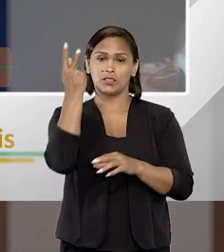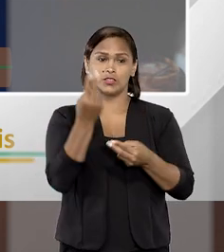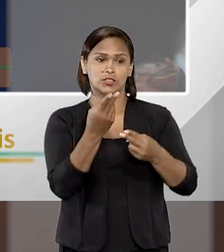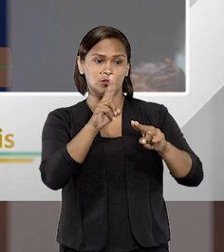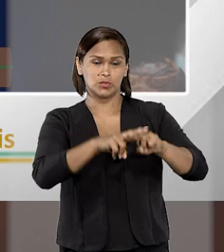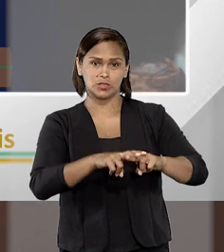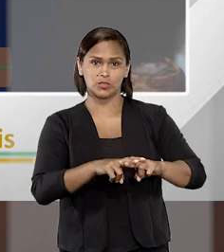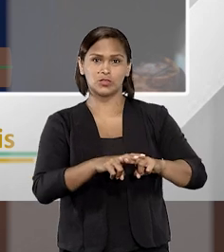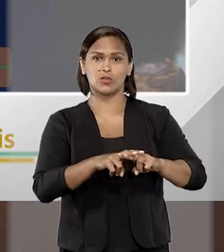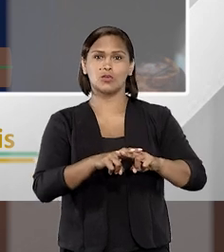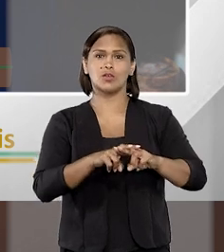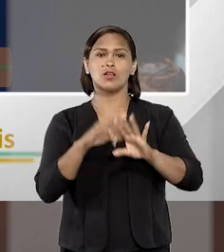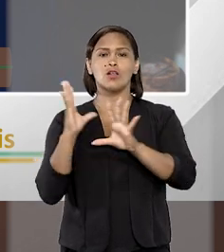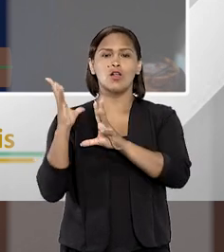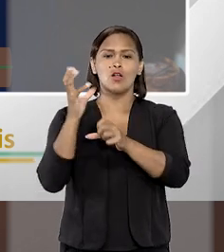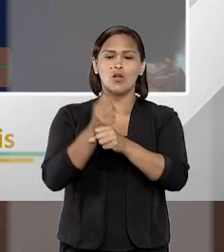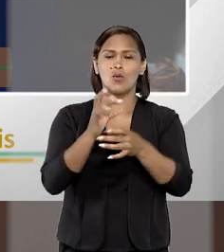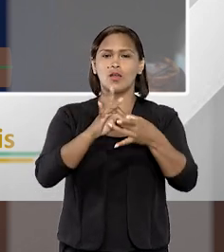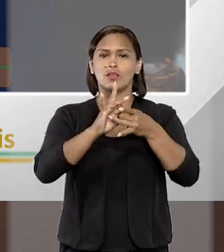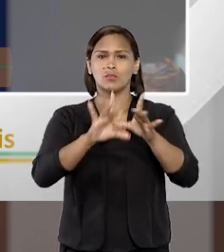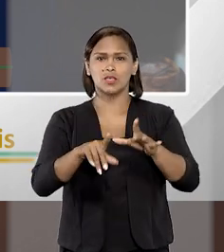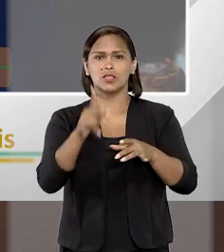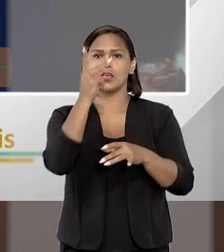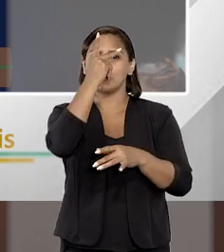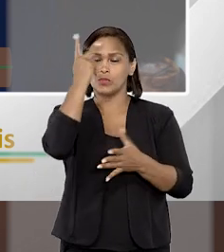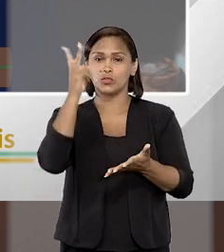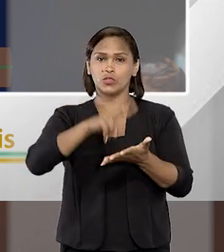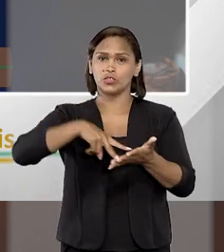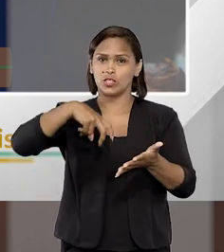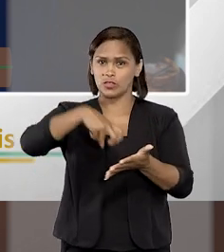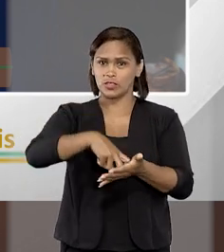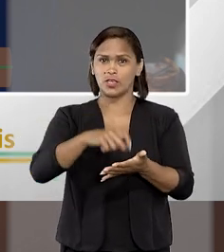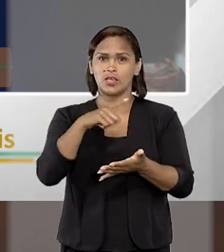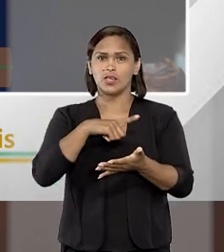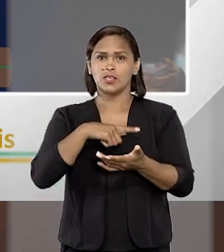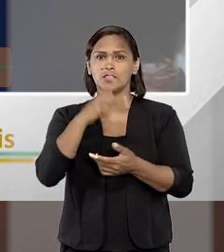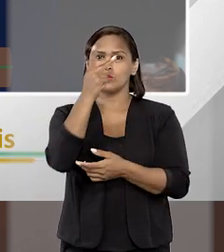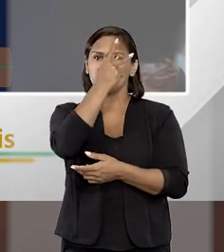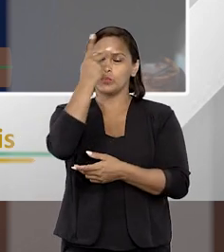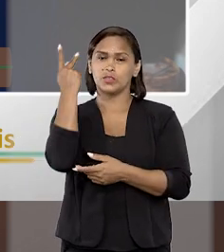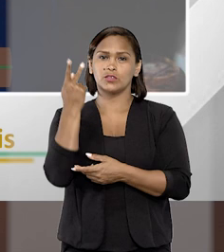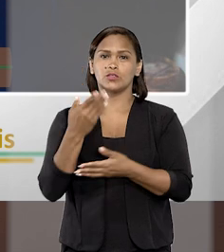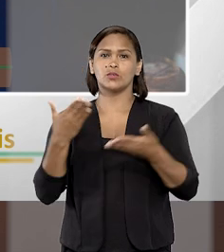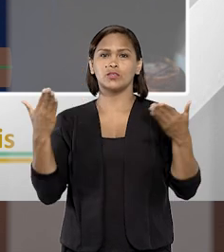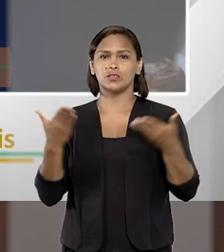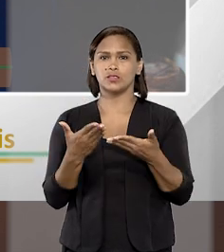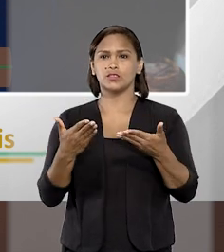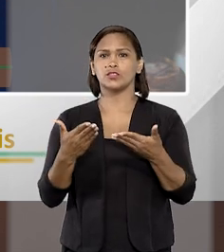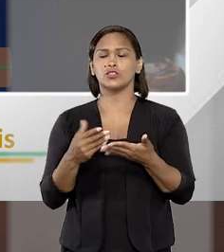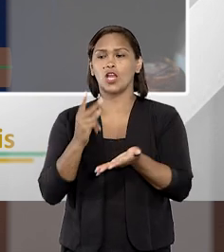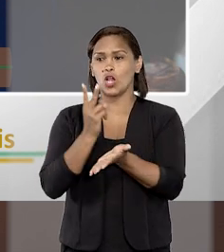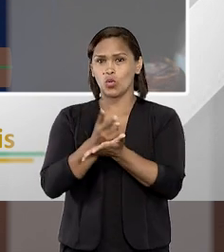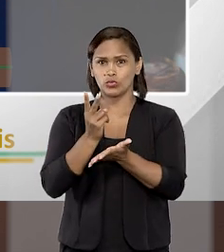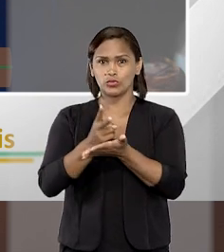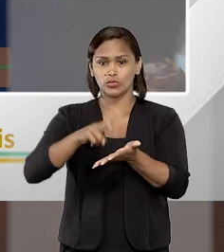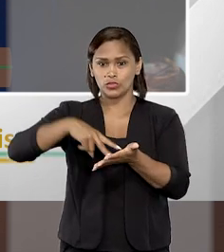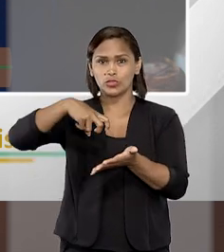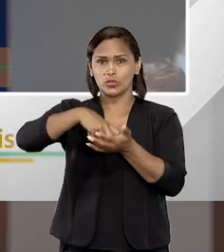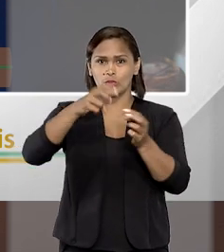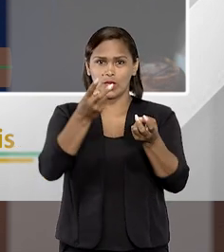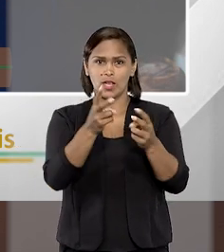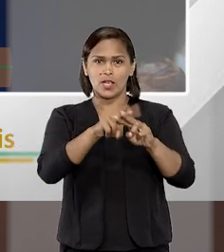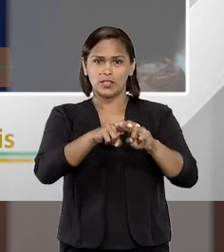preso até a posição de alguém que já foi condenado temos casos de pessoas já ouvindo pena né